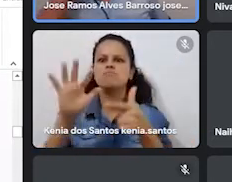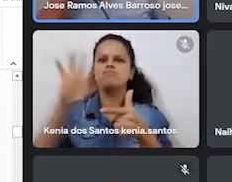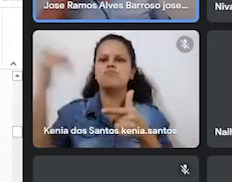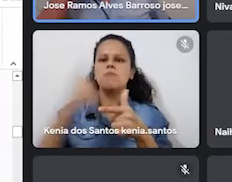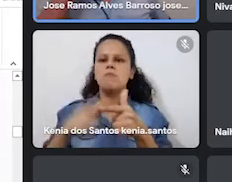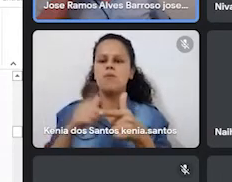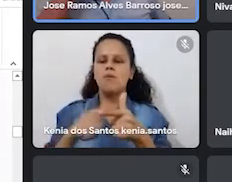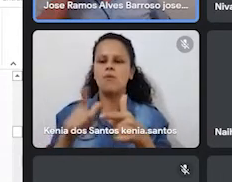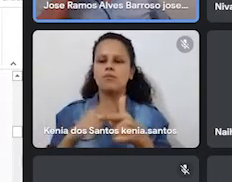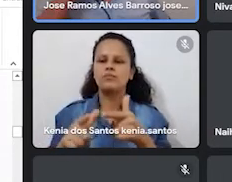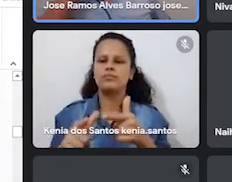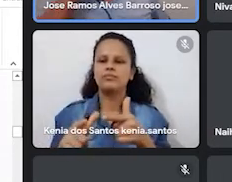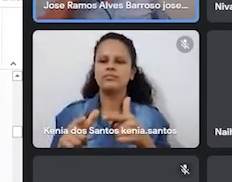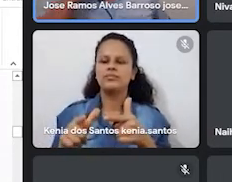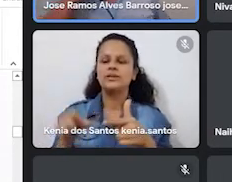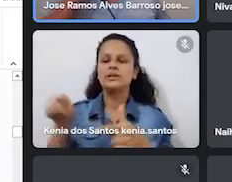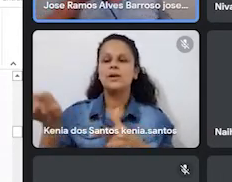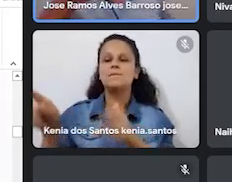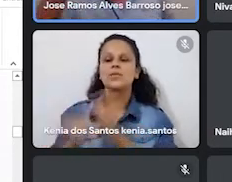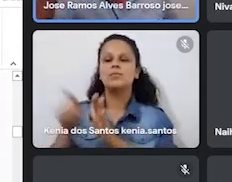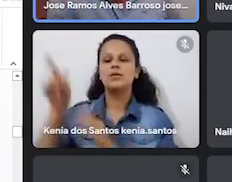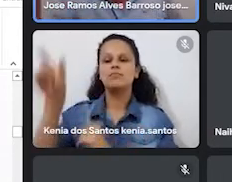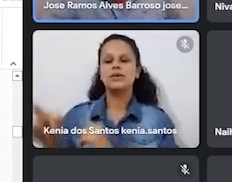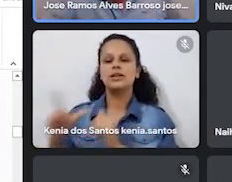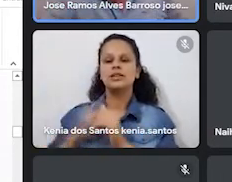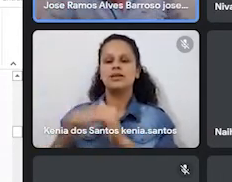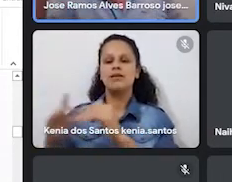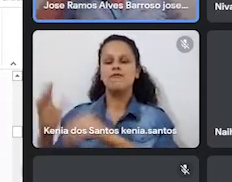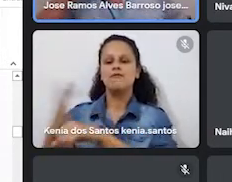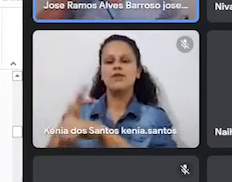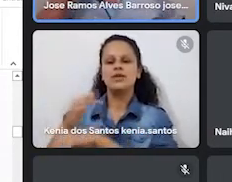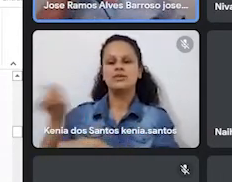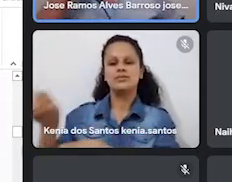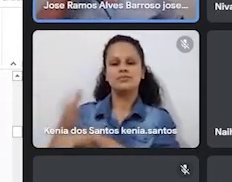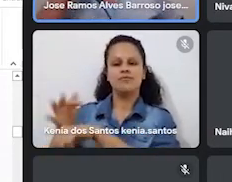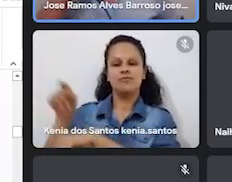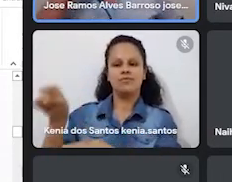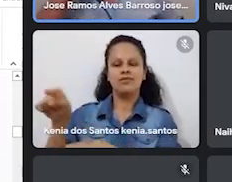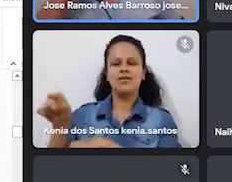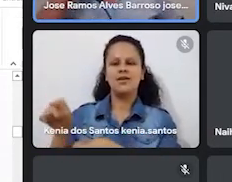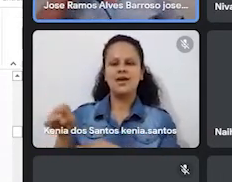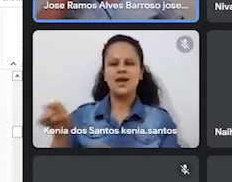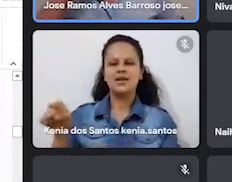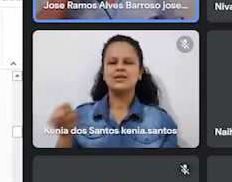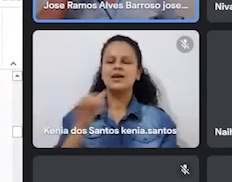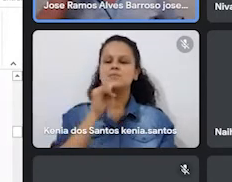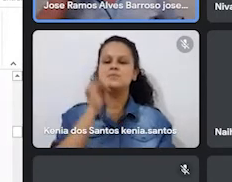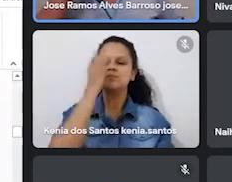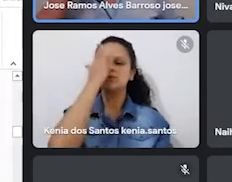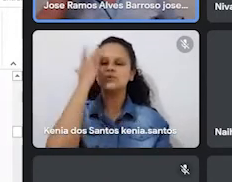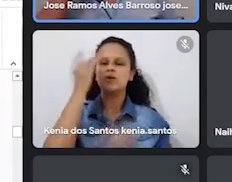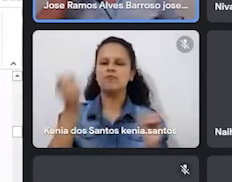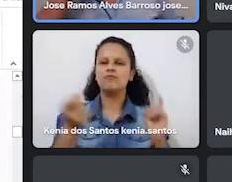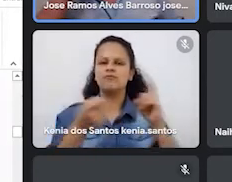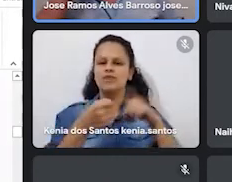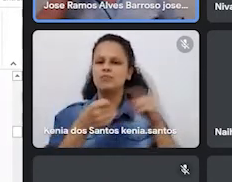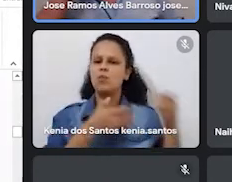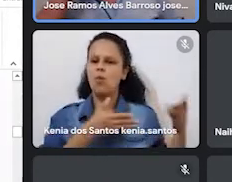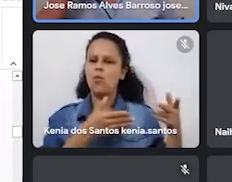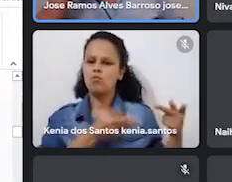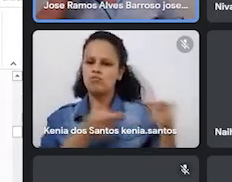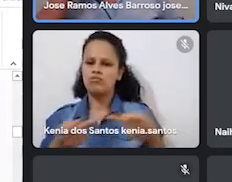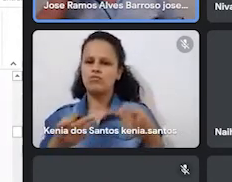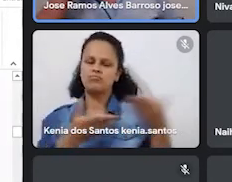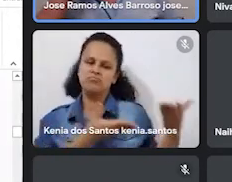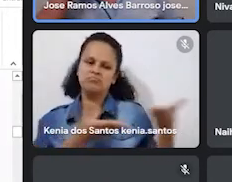Aí eu pergunto, a pessoa que chegar e vai saber qual chave que ele vai ter que desligar?